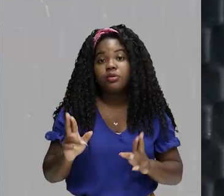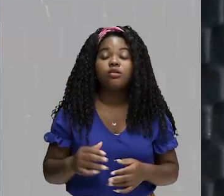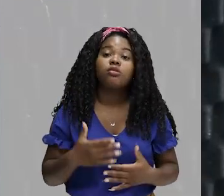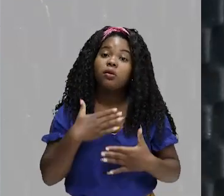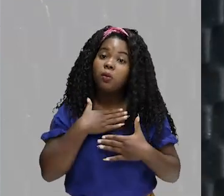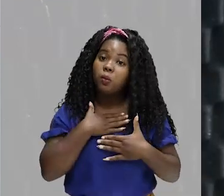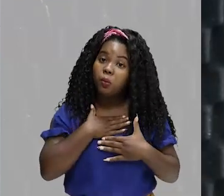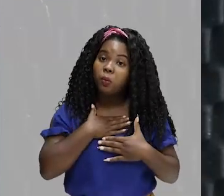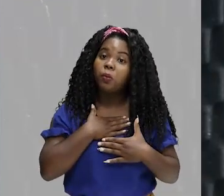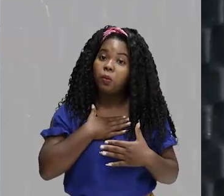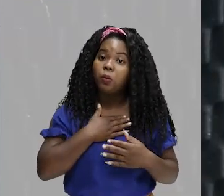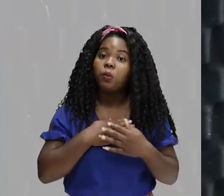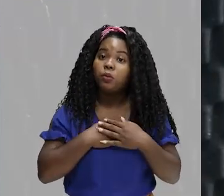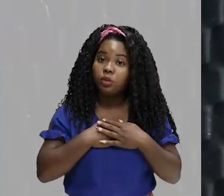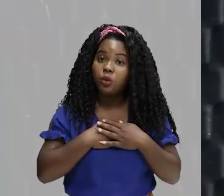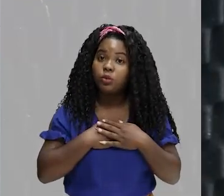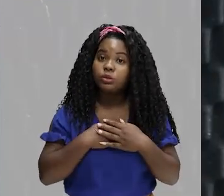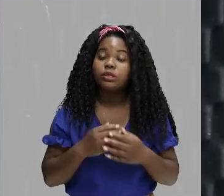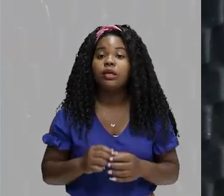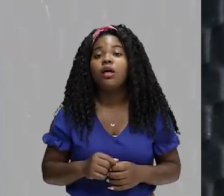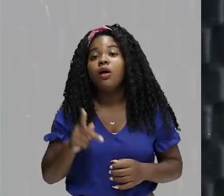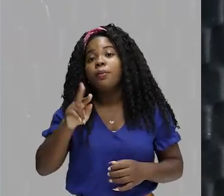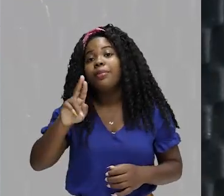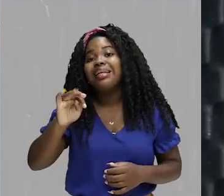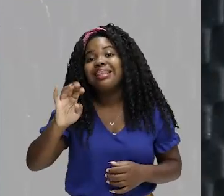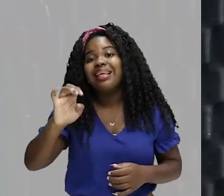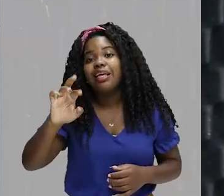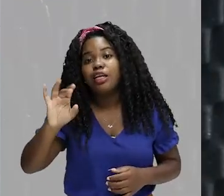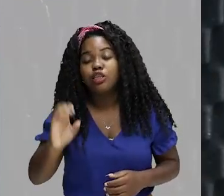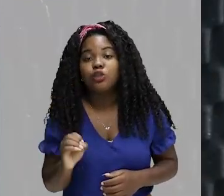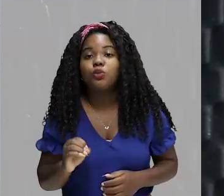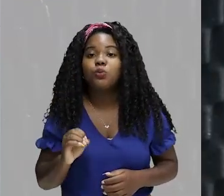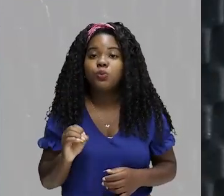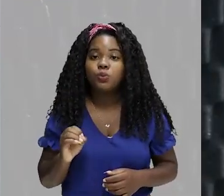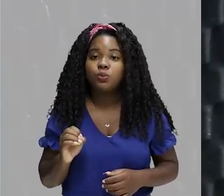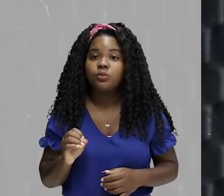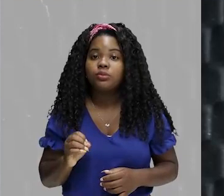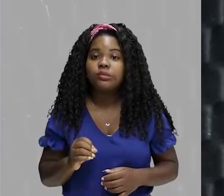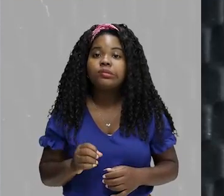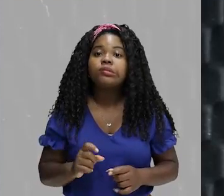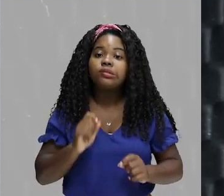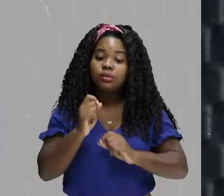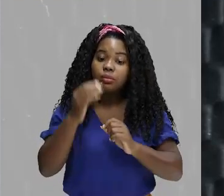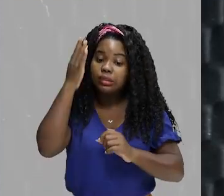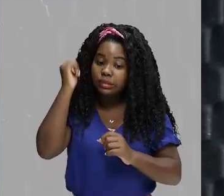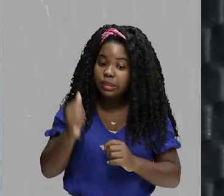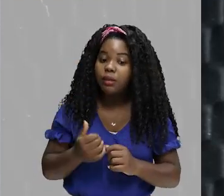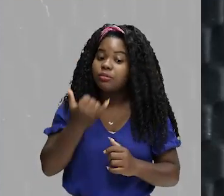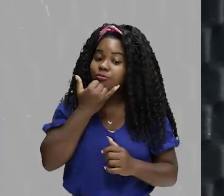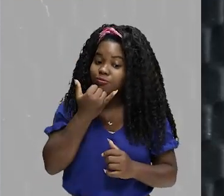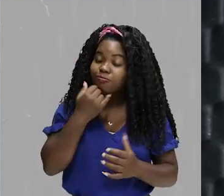bem a questão do pretérito, tá? Do pretérito perfeito do subjuntivo